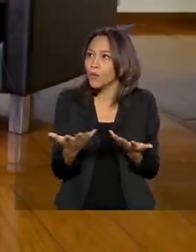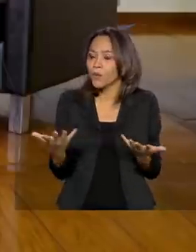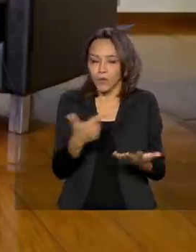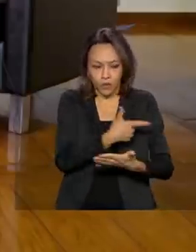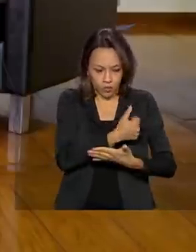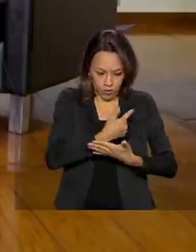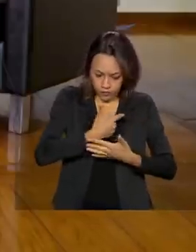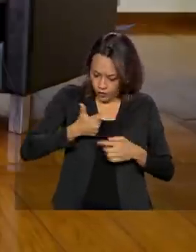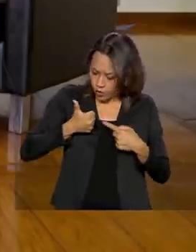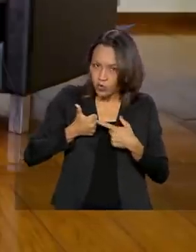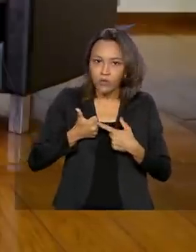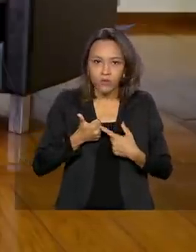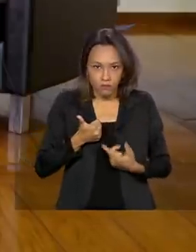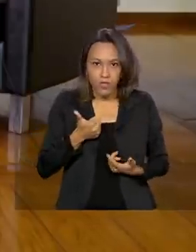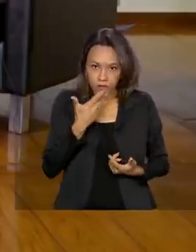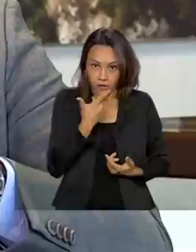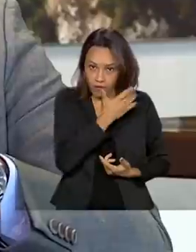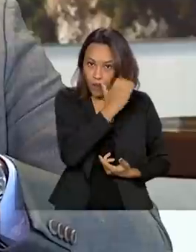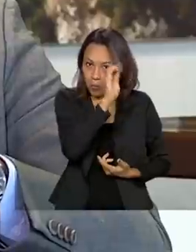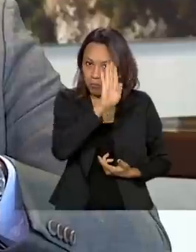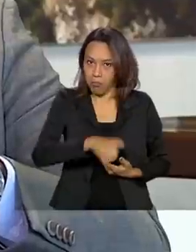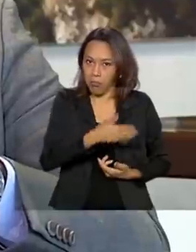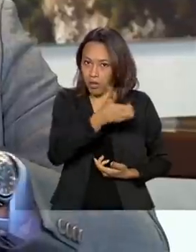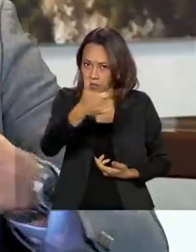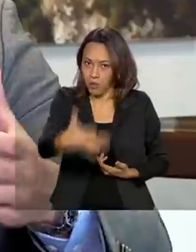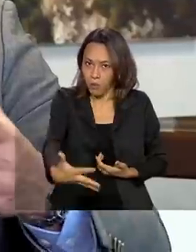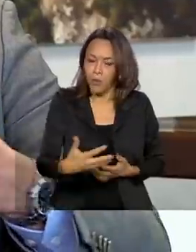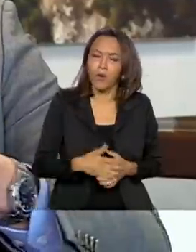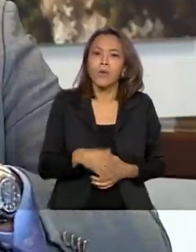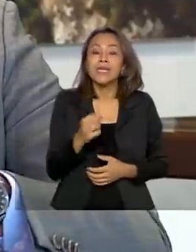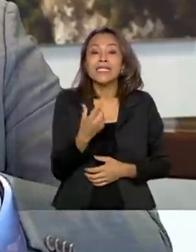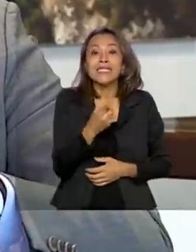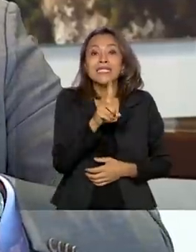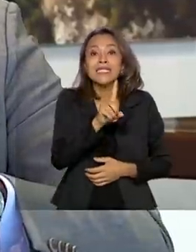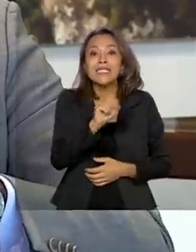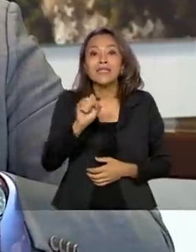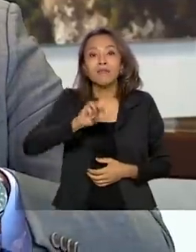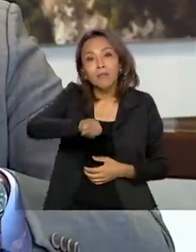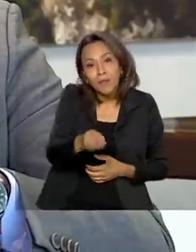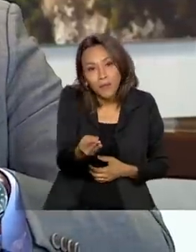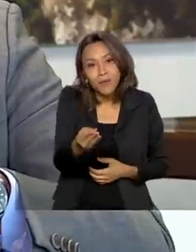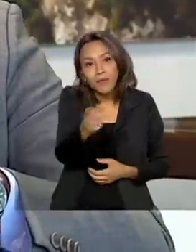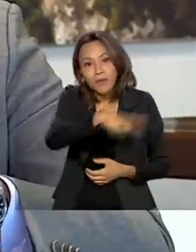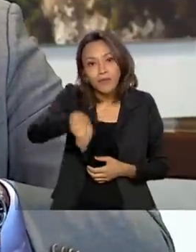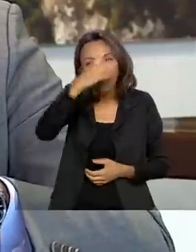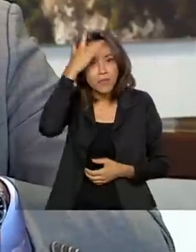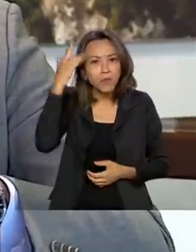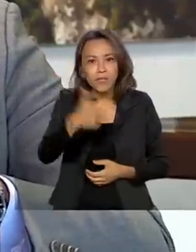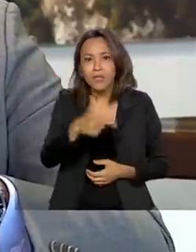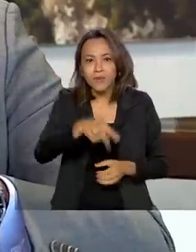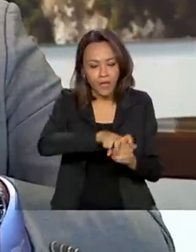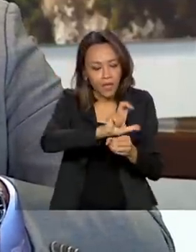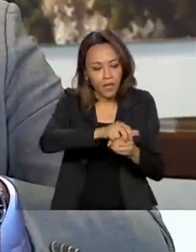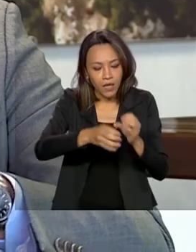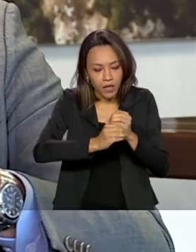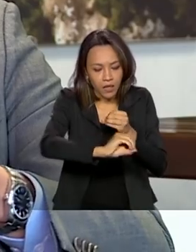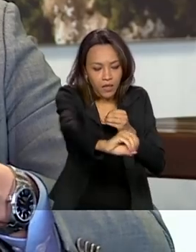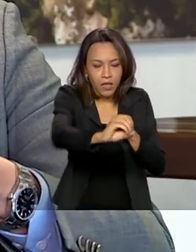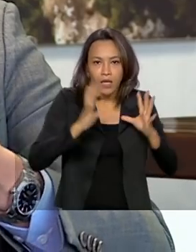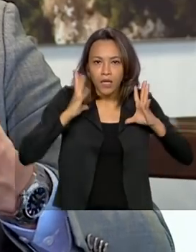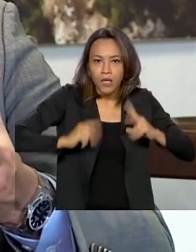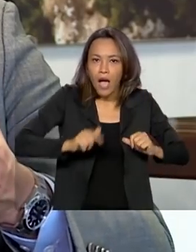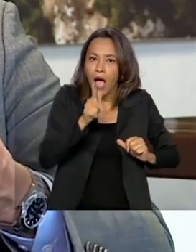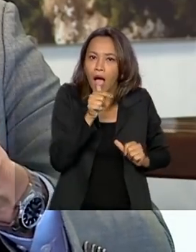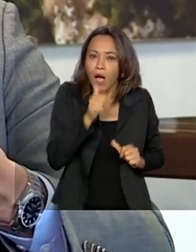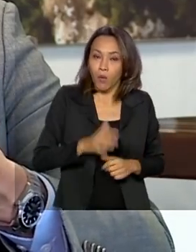de 2021, como você bem colocou, com 100 milhões de brasileiros sem coleta e tratamento de esgoto, ou